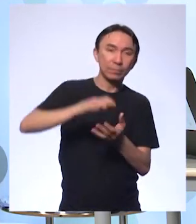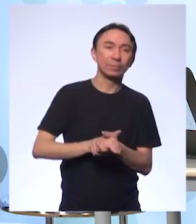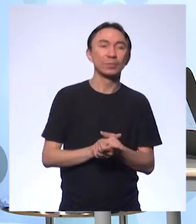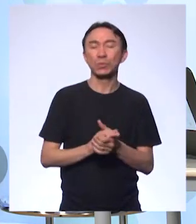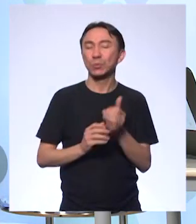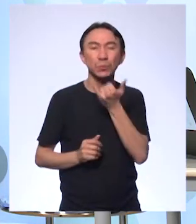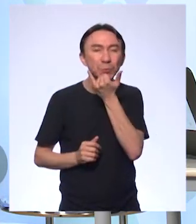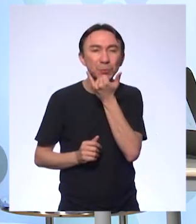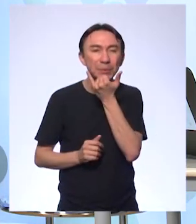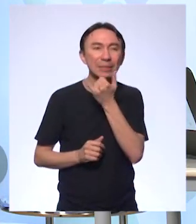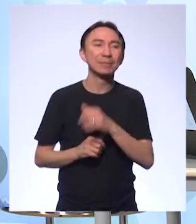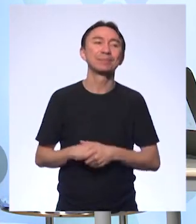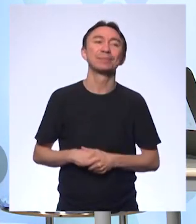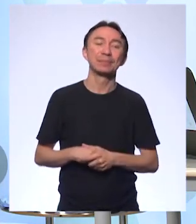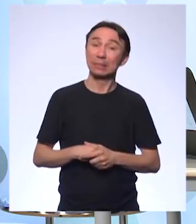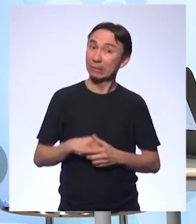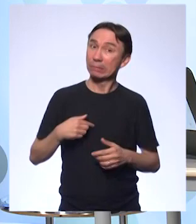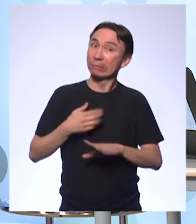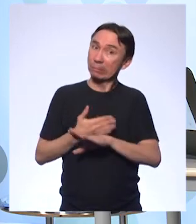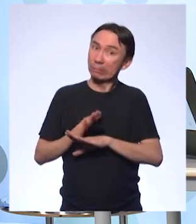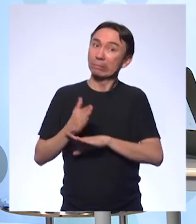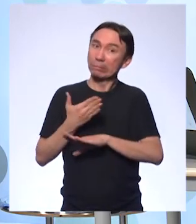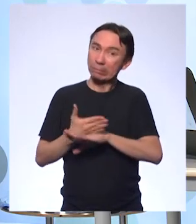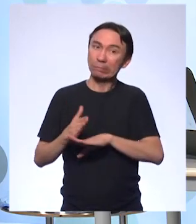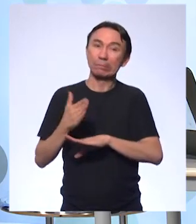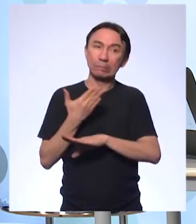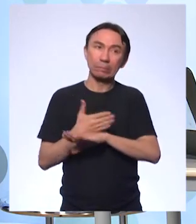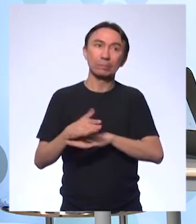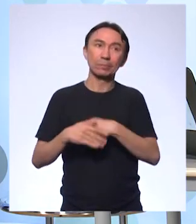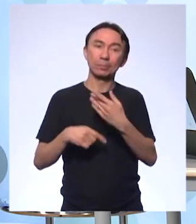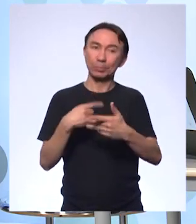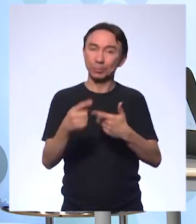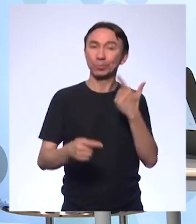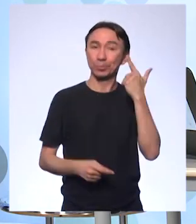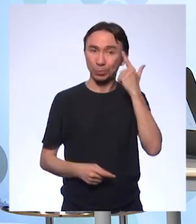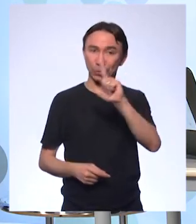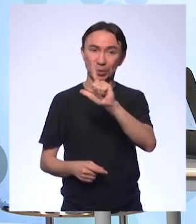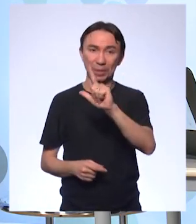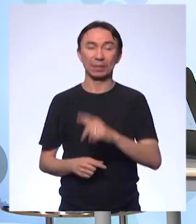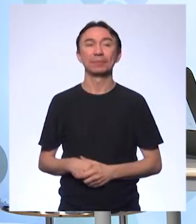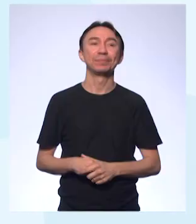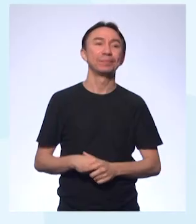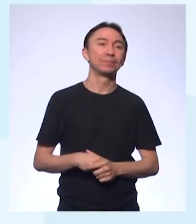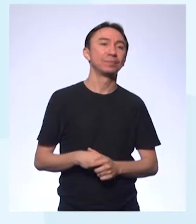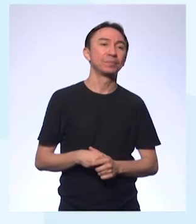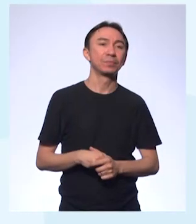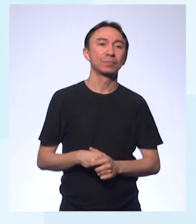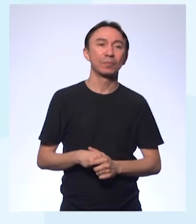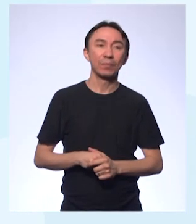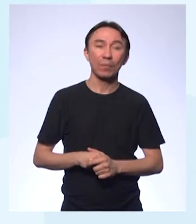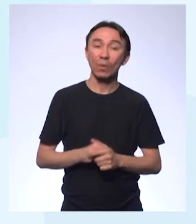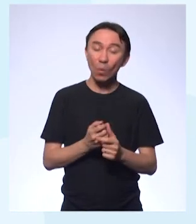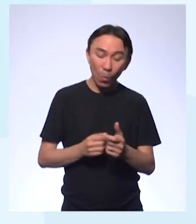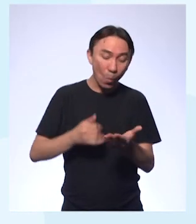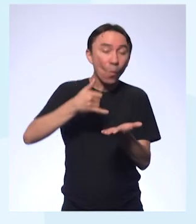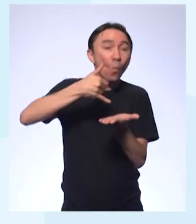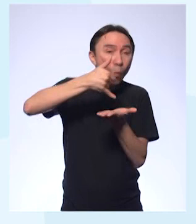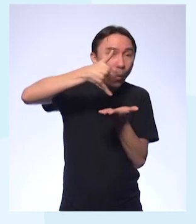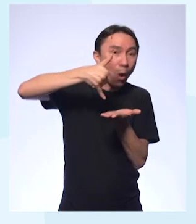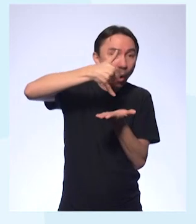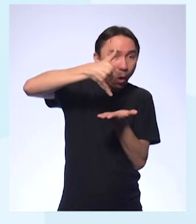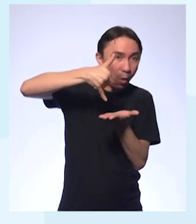Opa! Estou aprendendo, pessoal. Vamos lá. Uma hora a gente consegue chegar no 100%. O óleo é um